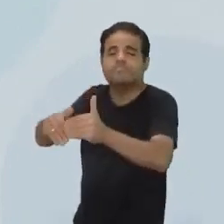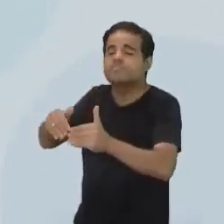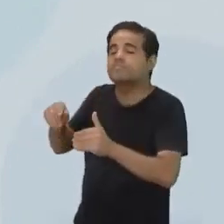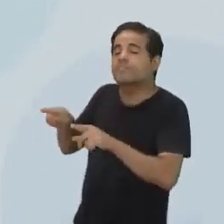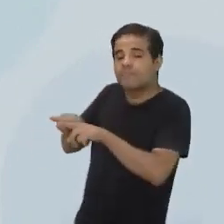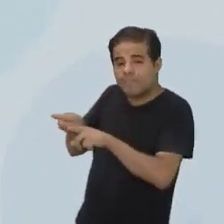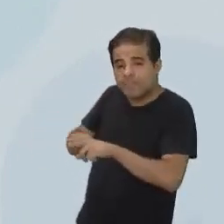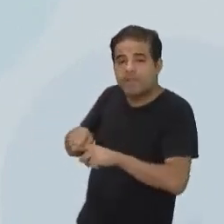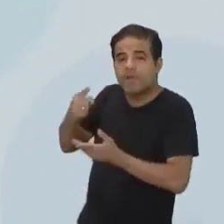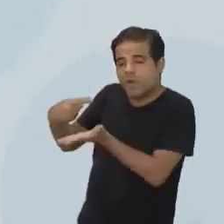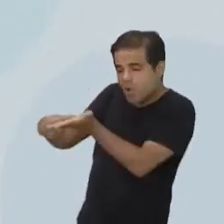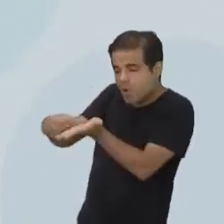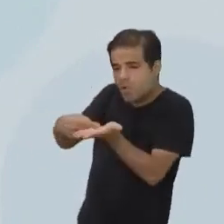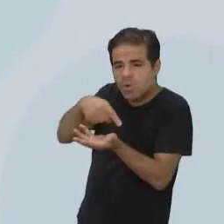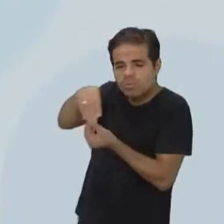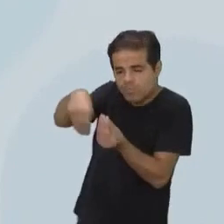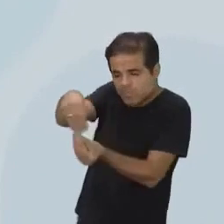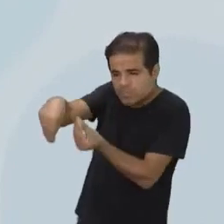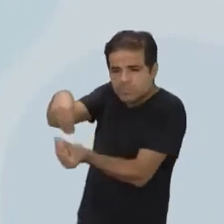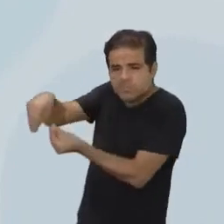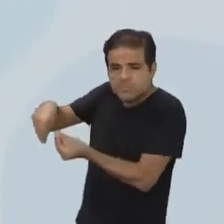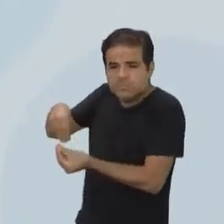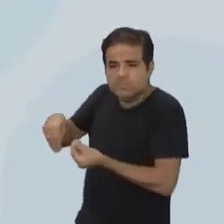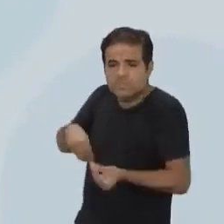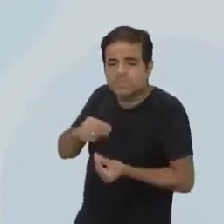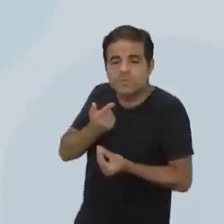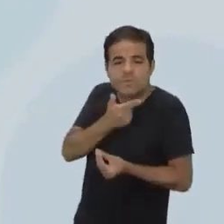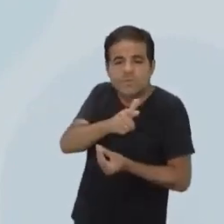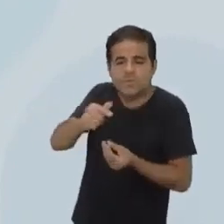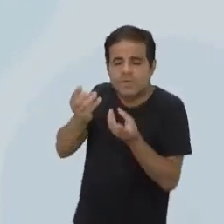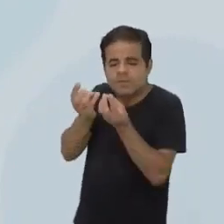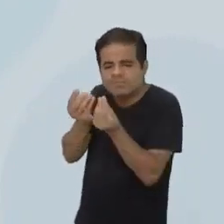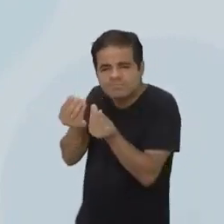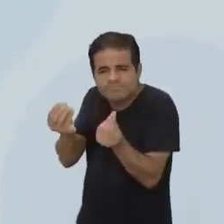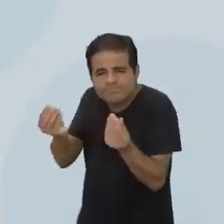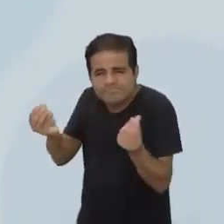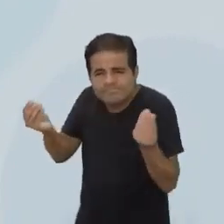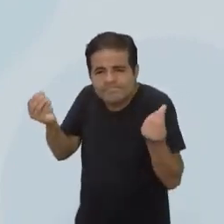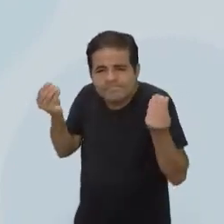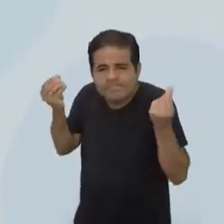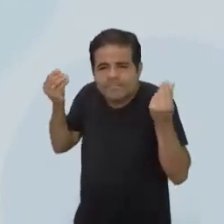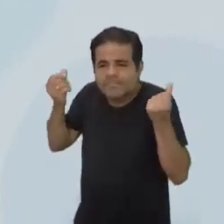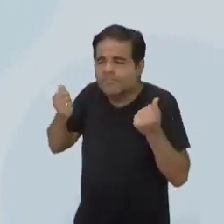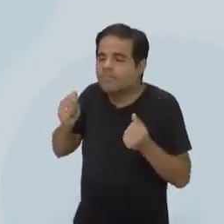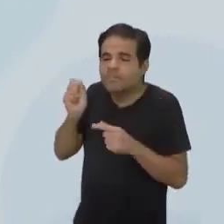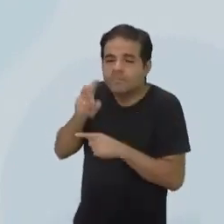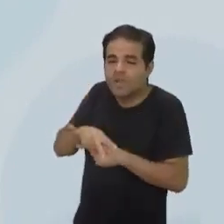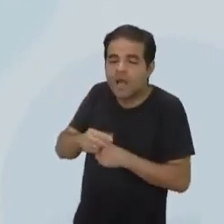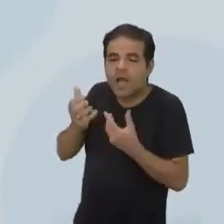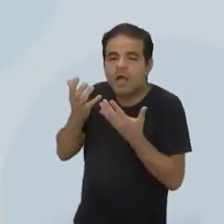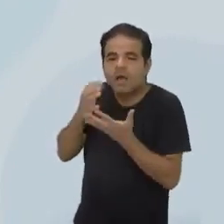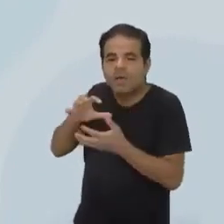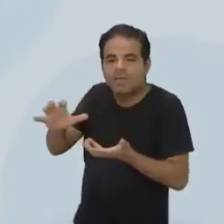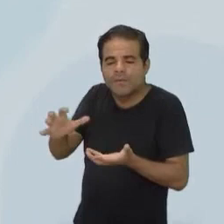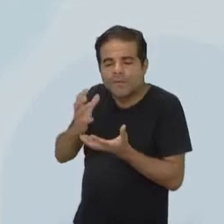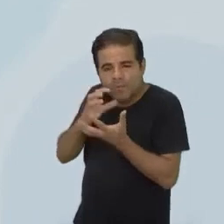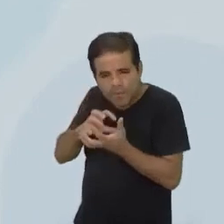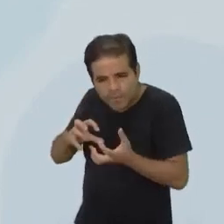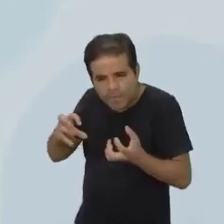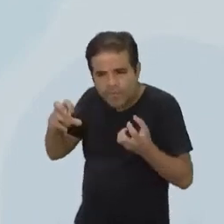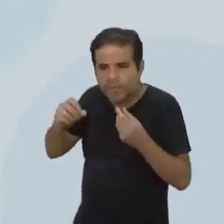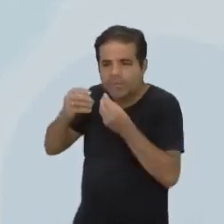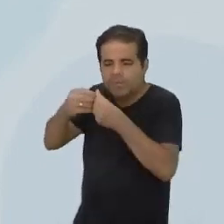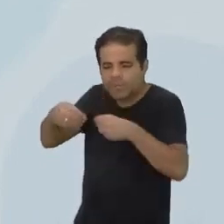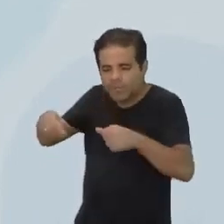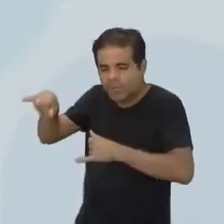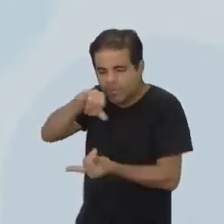através também de combinações que essa água possa ter com outras substâncias, ela pode se tornar, por exemplo, ácida e ajudar no processo de